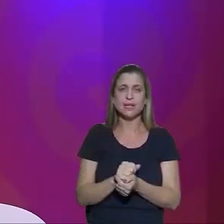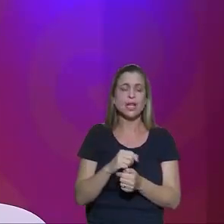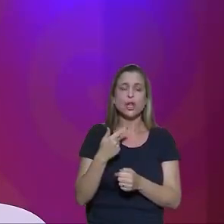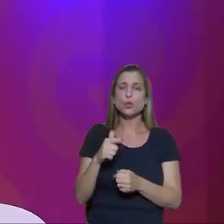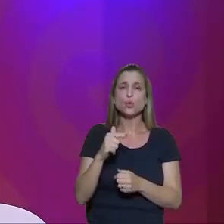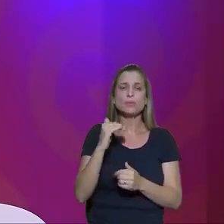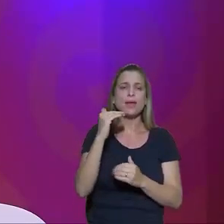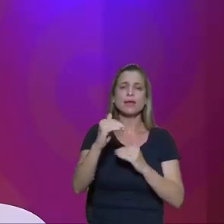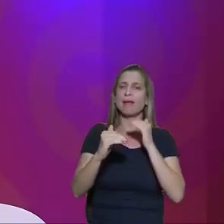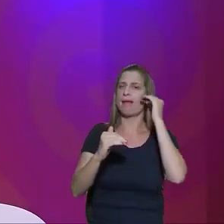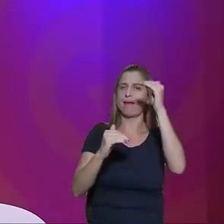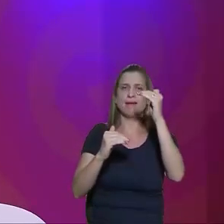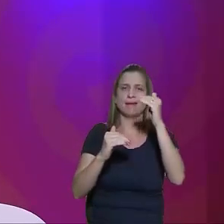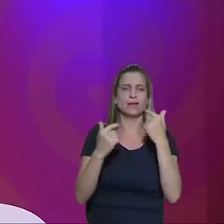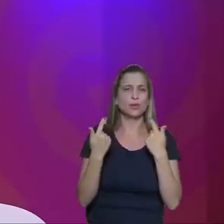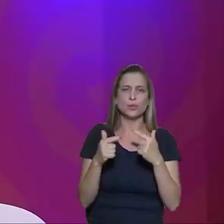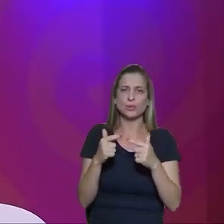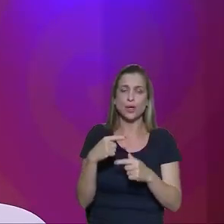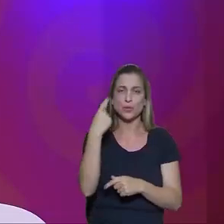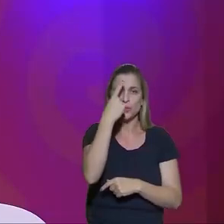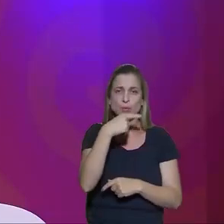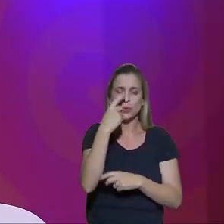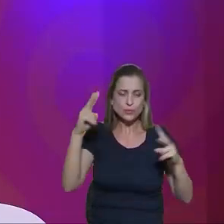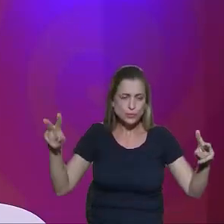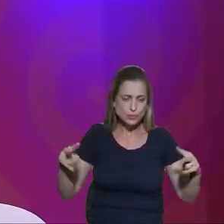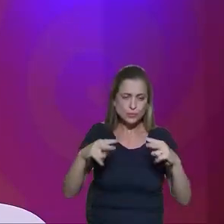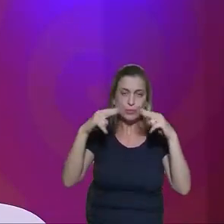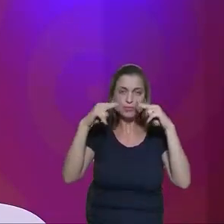hierarquia espacial. Nela os rostos e olhares se encontram.